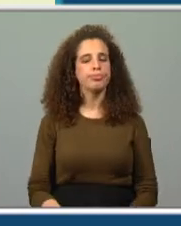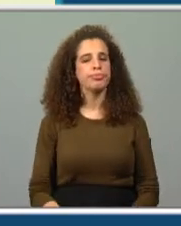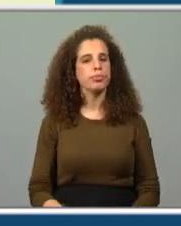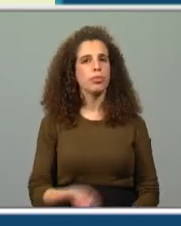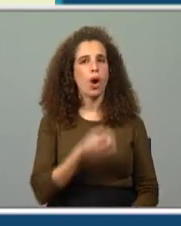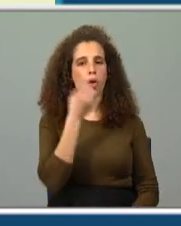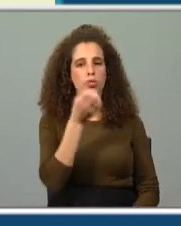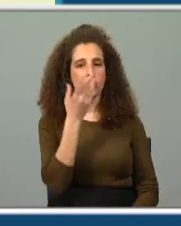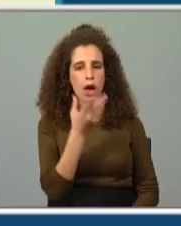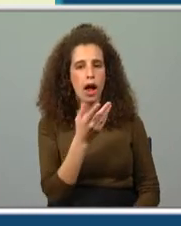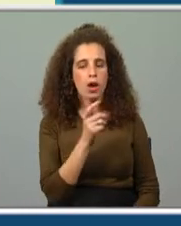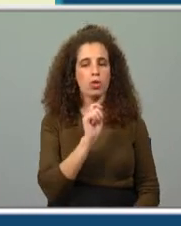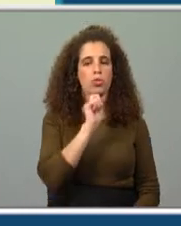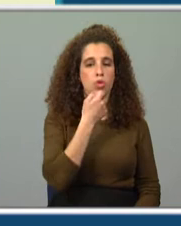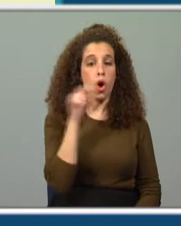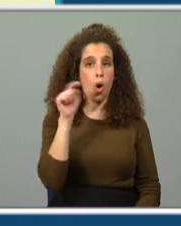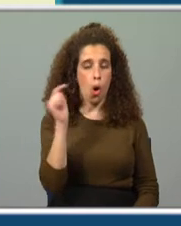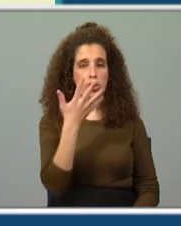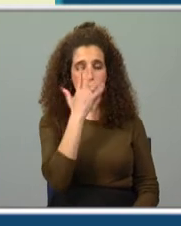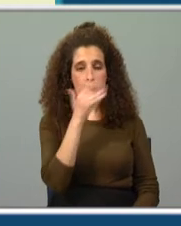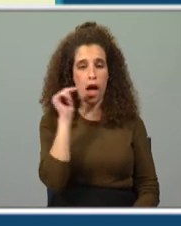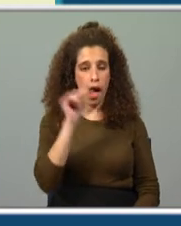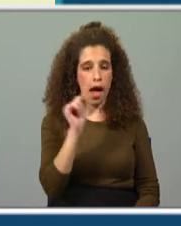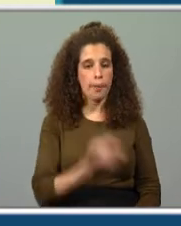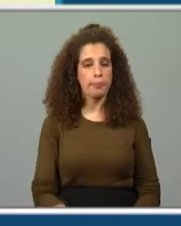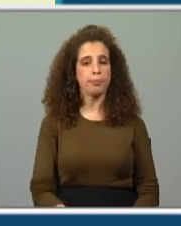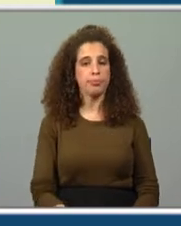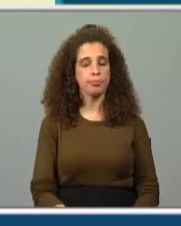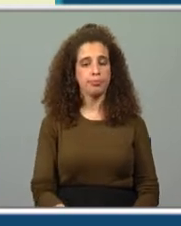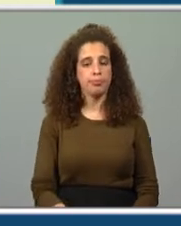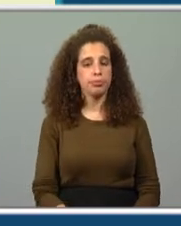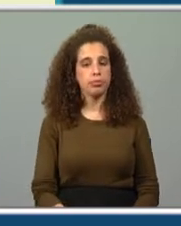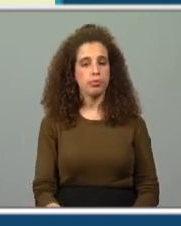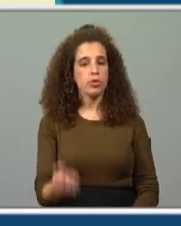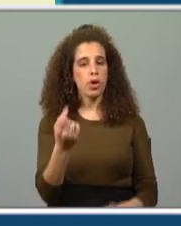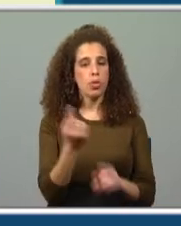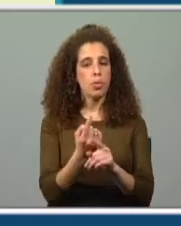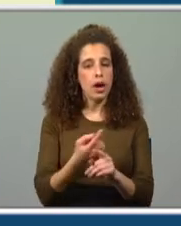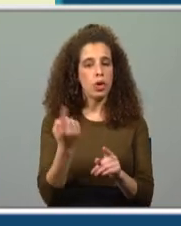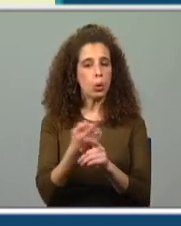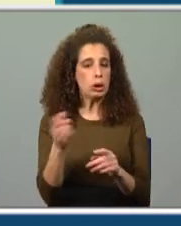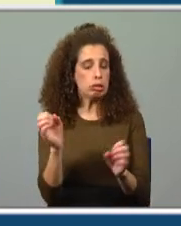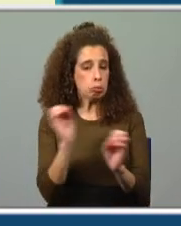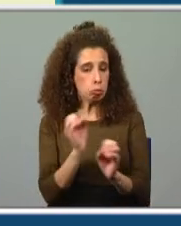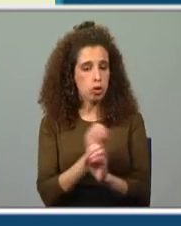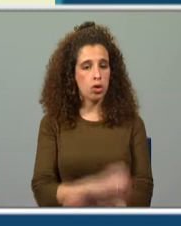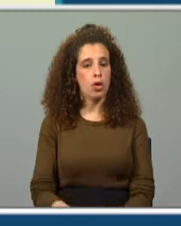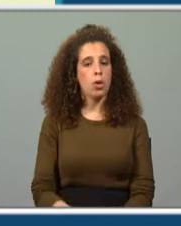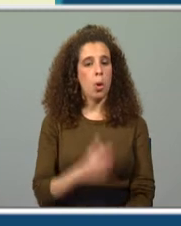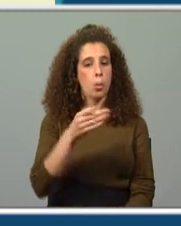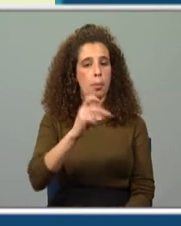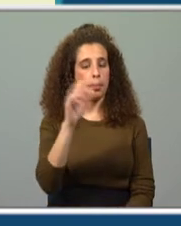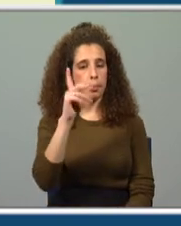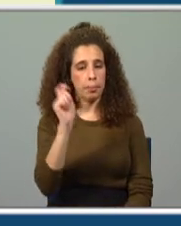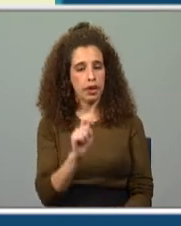contar um segredo. Hoje há palhaços, com Maria Alberta Menezes, O Mercador de Coisa Nenhuma, O Pajem Não Se Cala